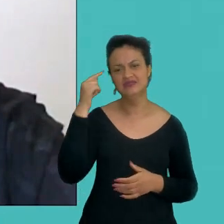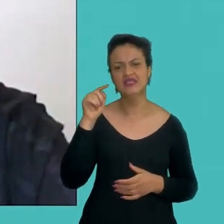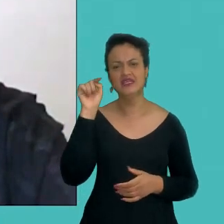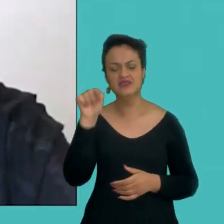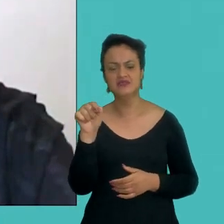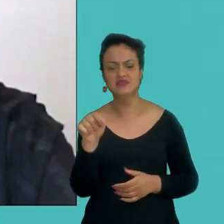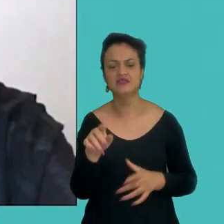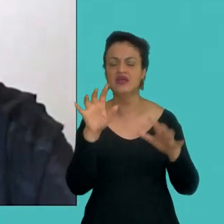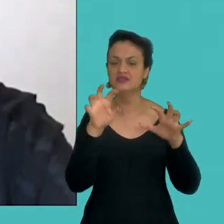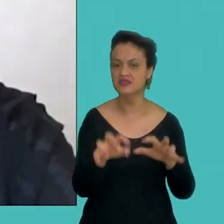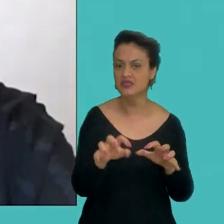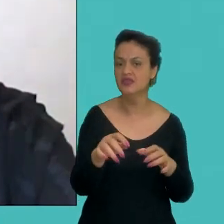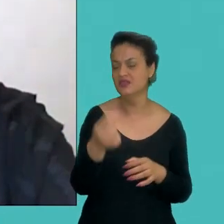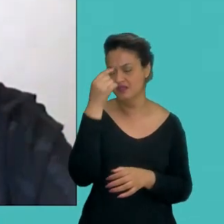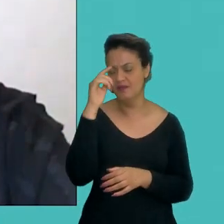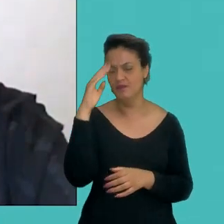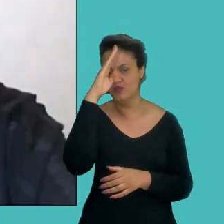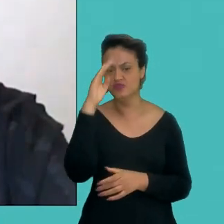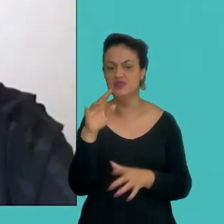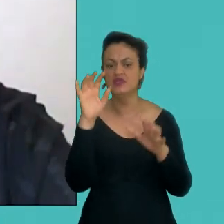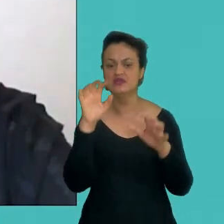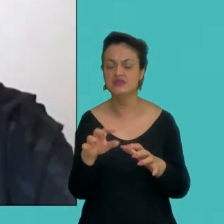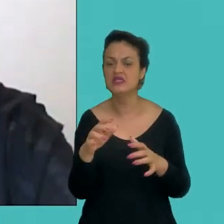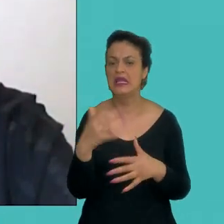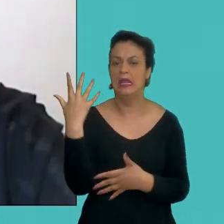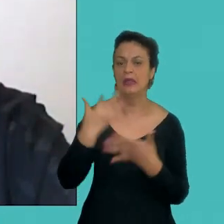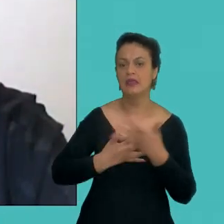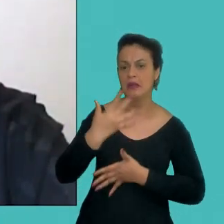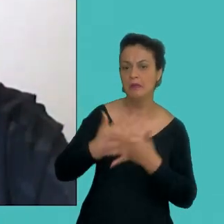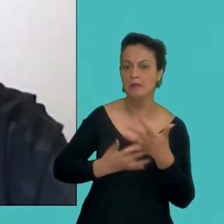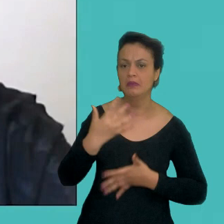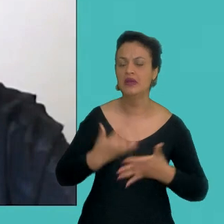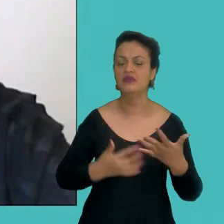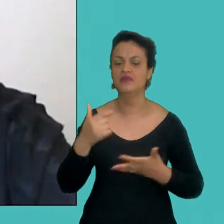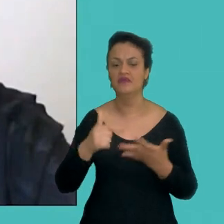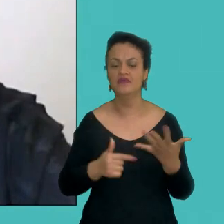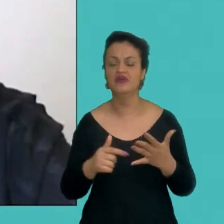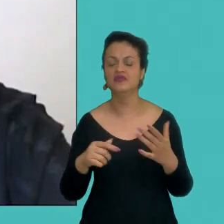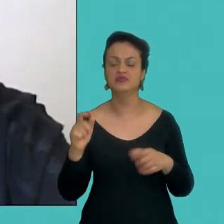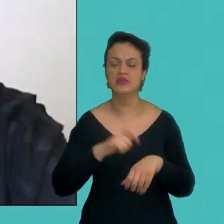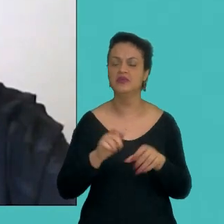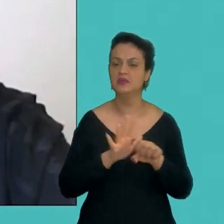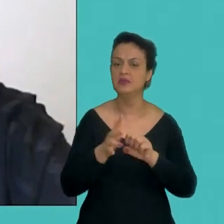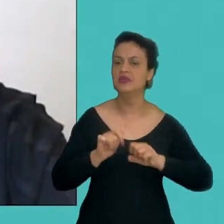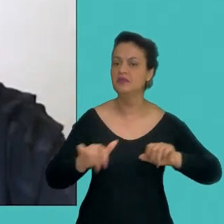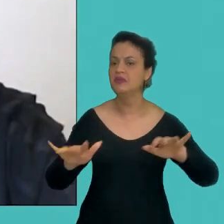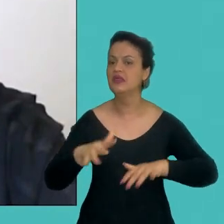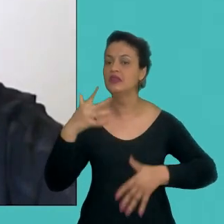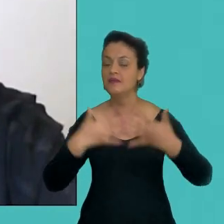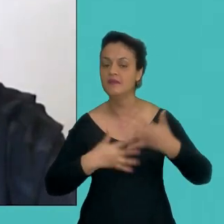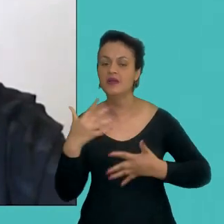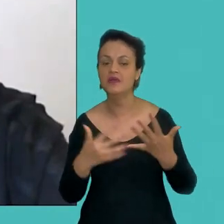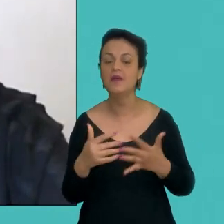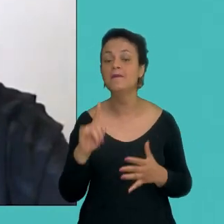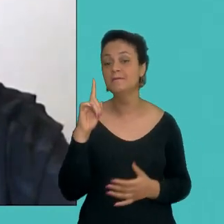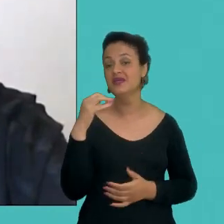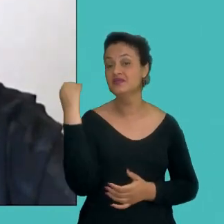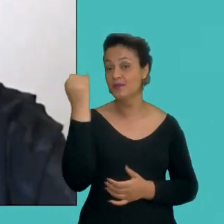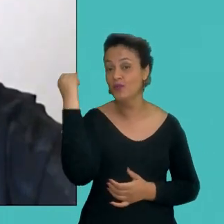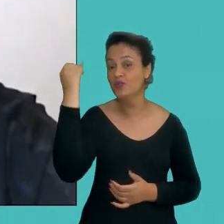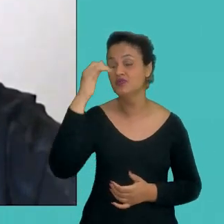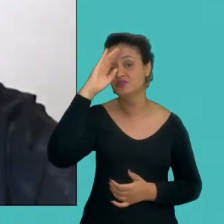de certa maneira, grudou um pouco no Bolsonaro essa história dele ter atrapalhado o combate a uma pandemia,